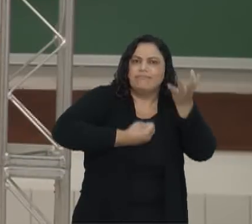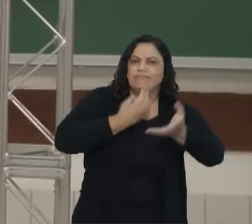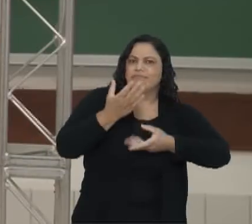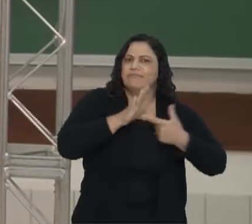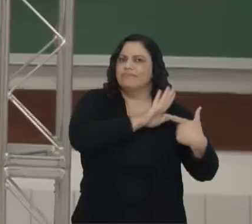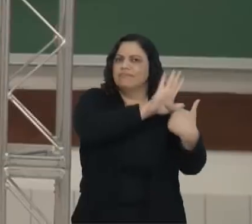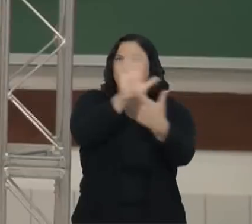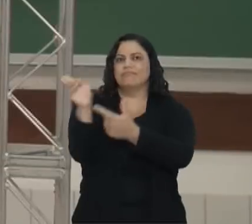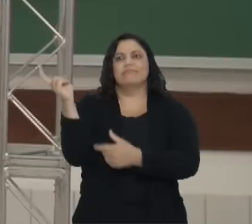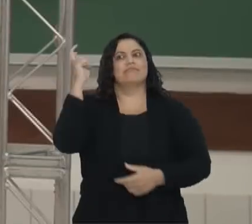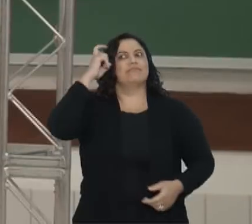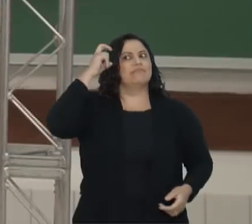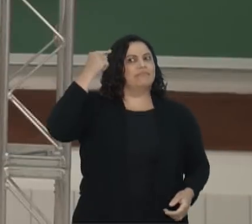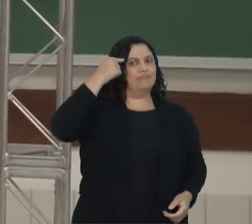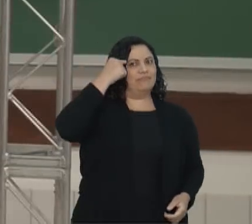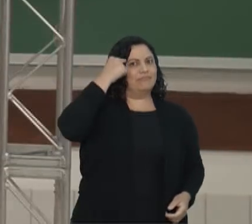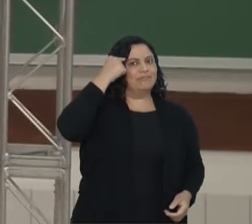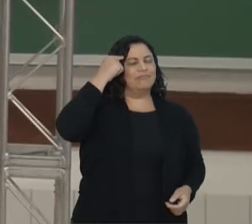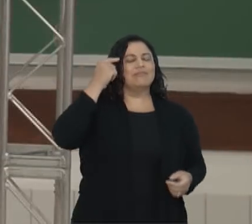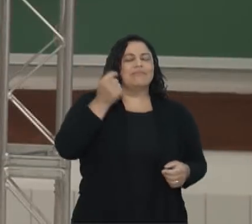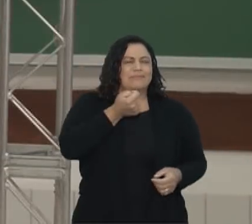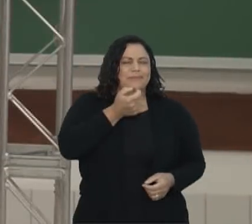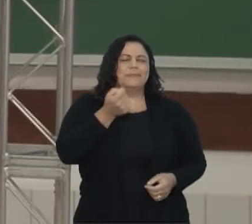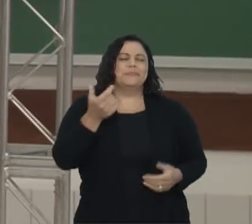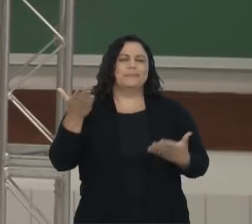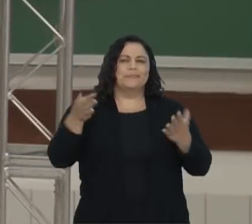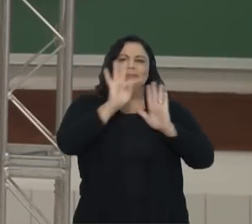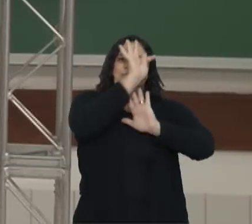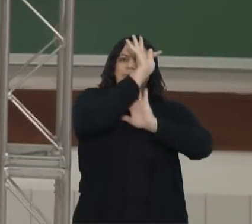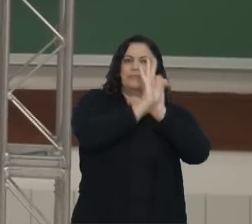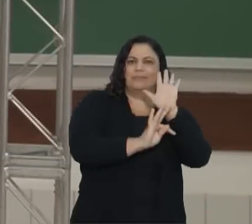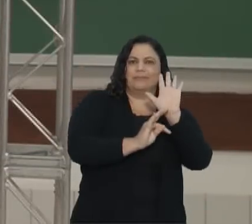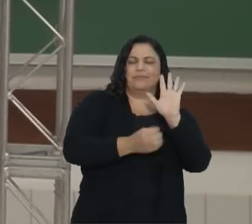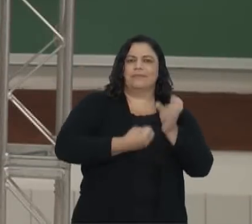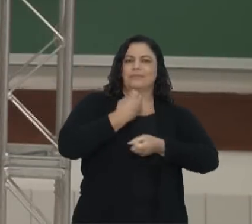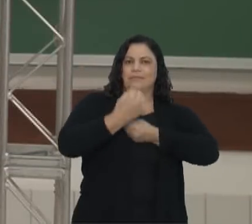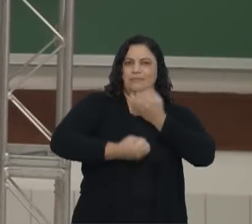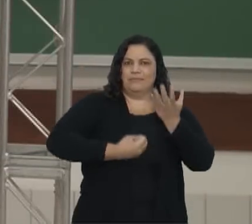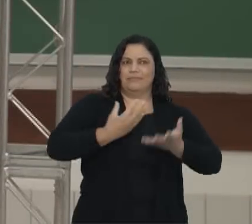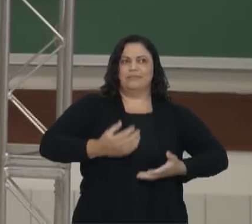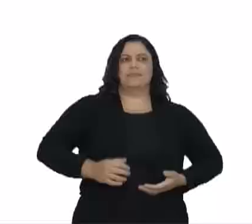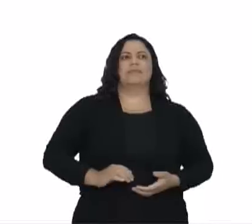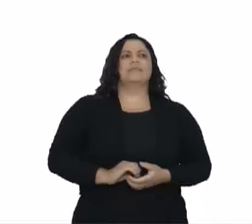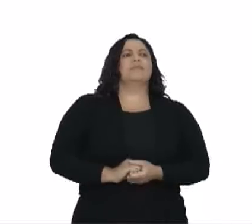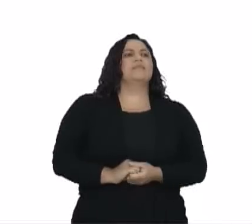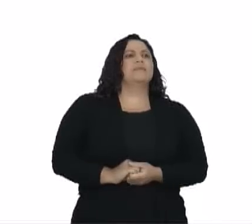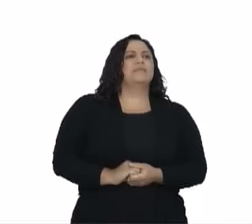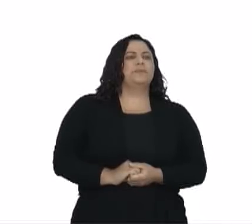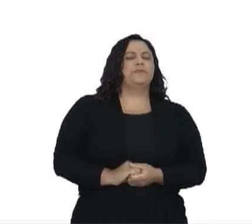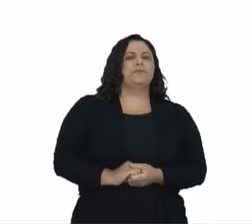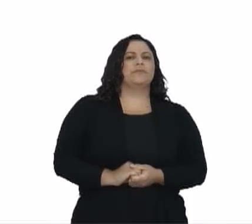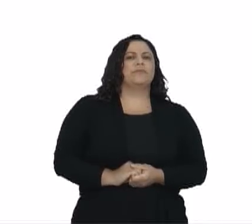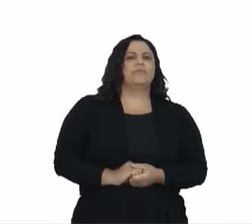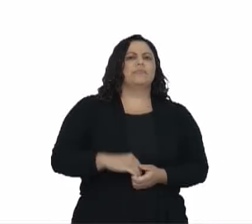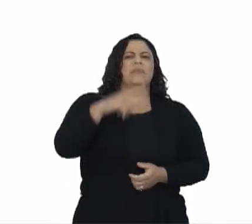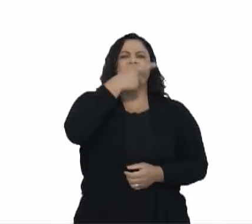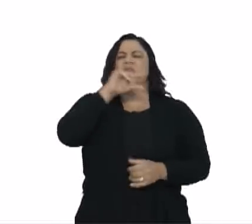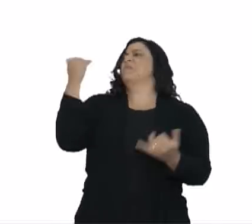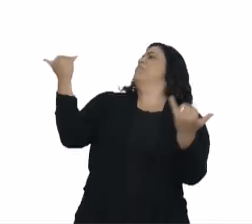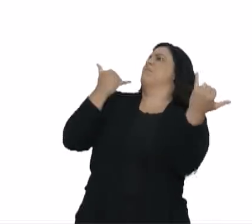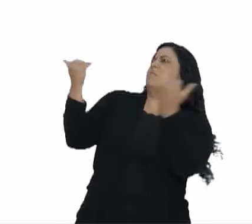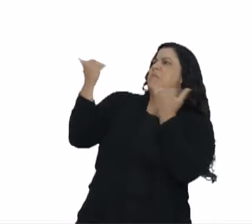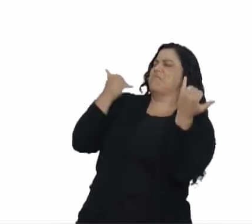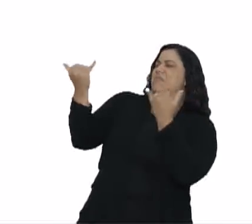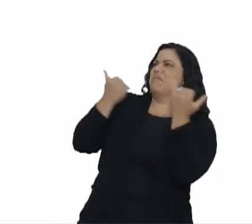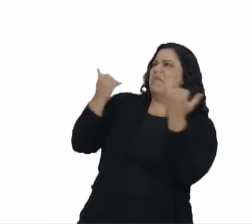cultura? Então vamos pensar um pouquinho ali no texto da poesia. Não me digam que sou negra